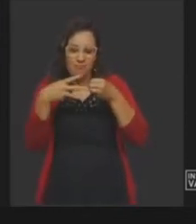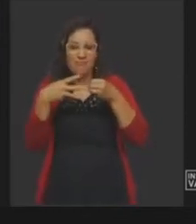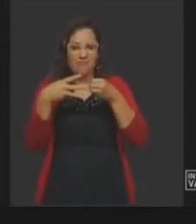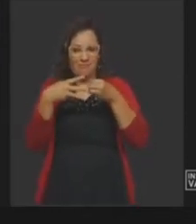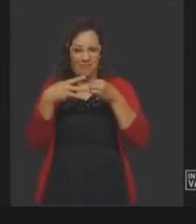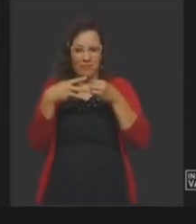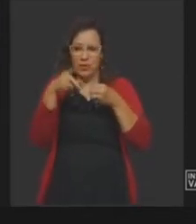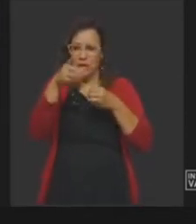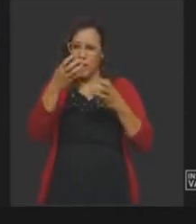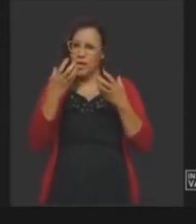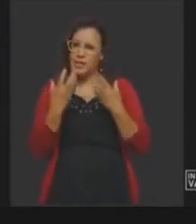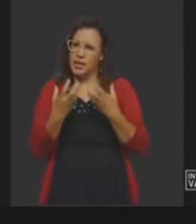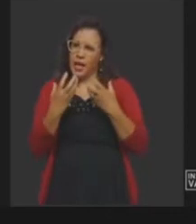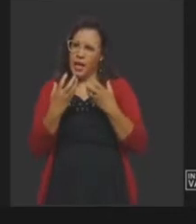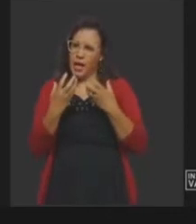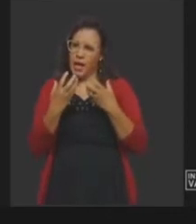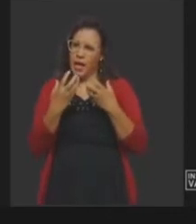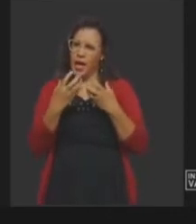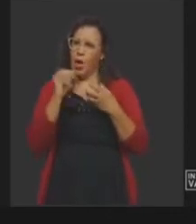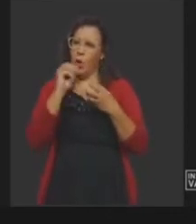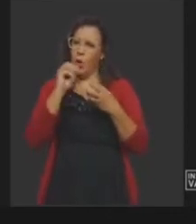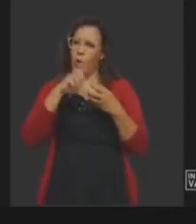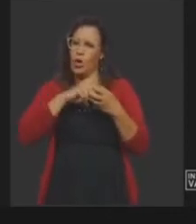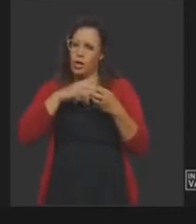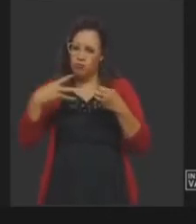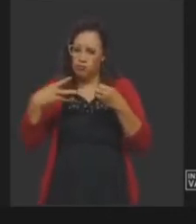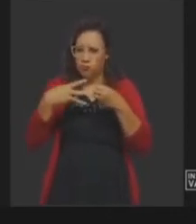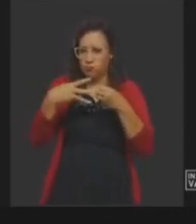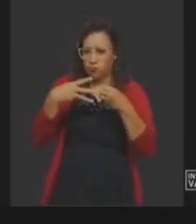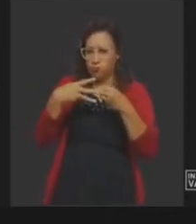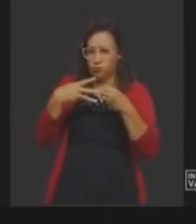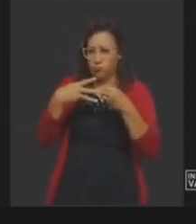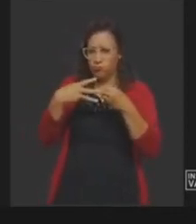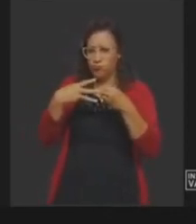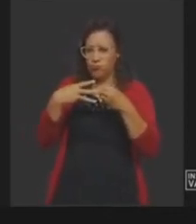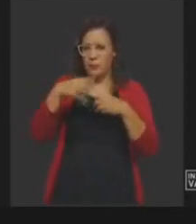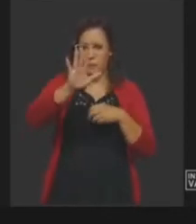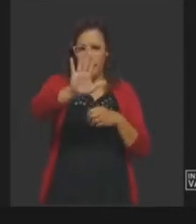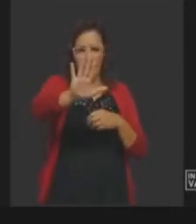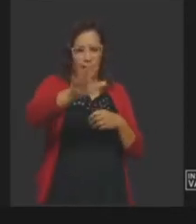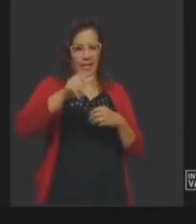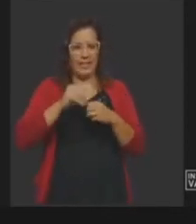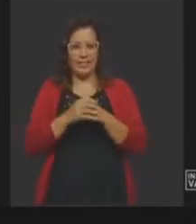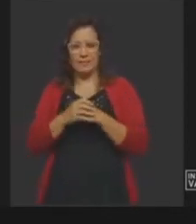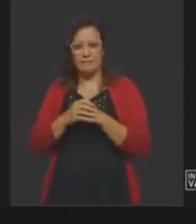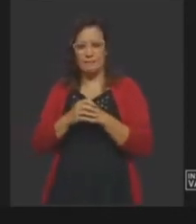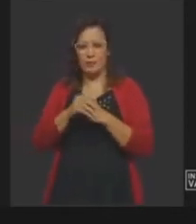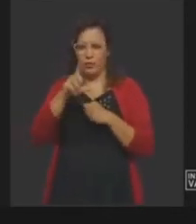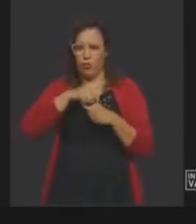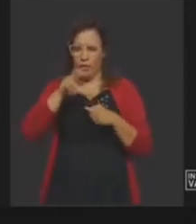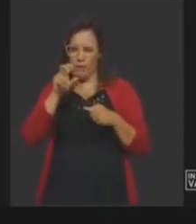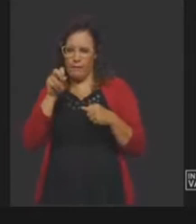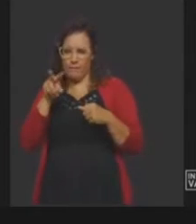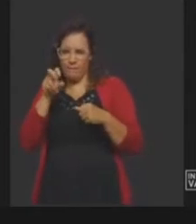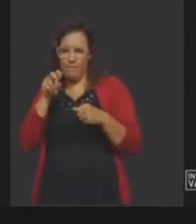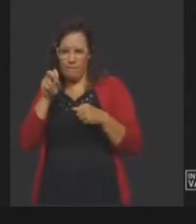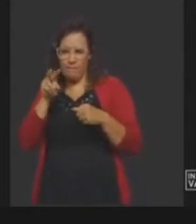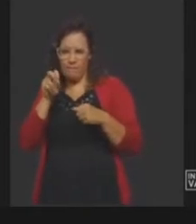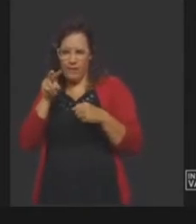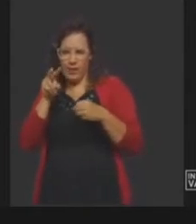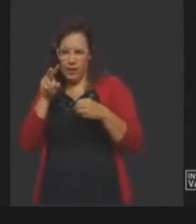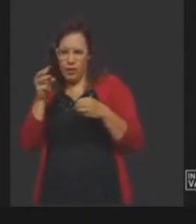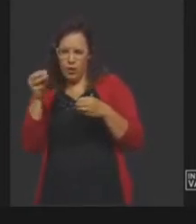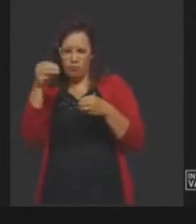você quer colocar lá dentro da célula do ser humano. Aí você pega esse vírus, que é agora o